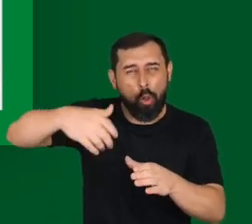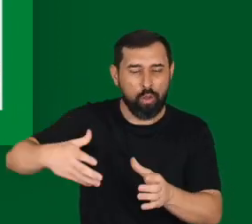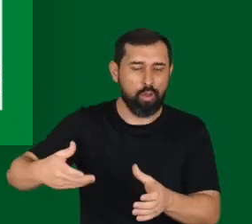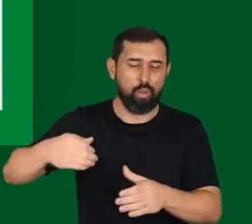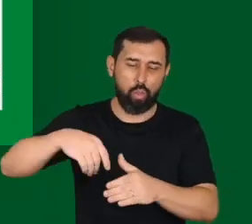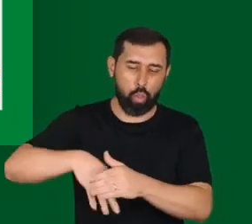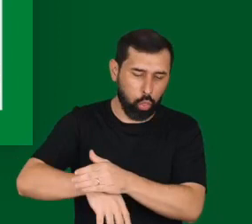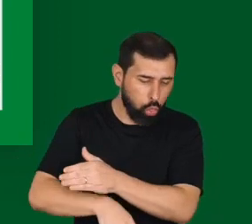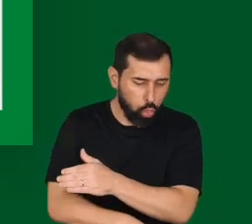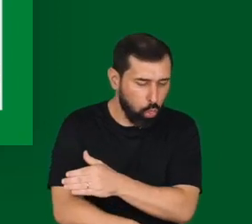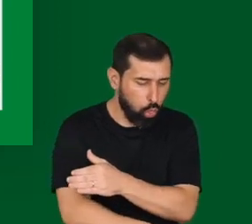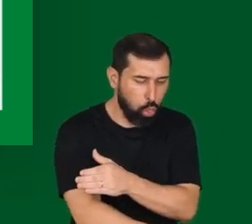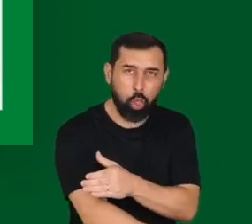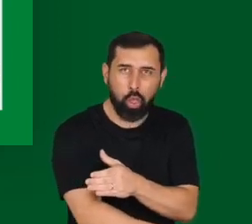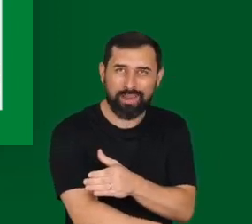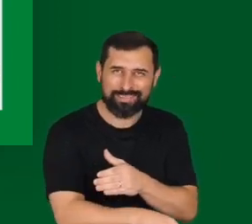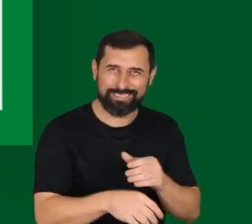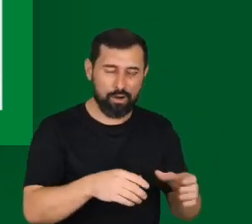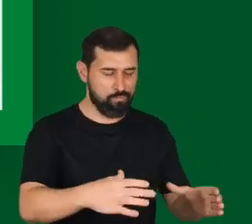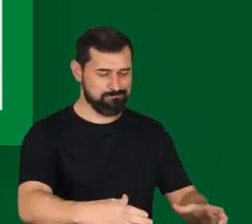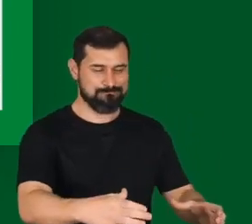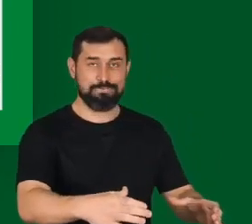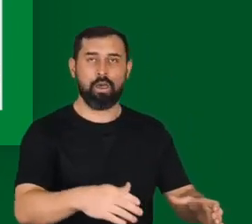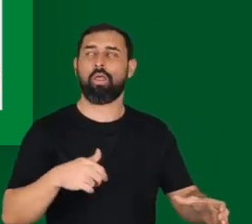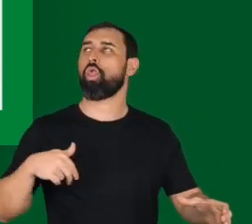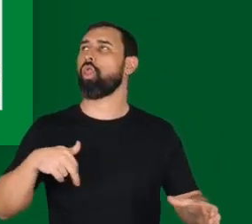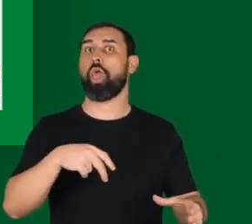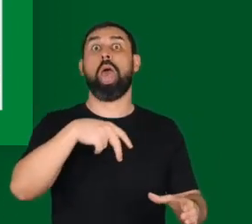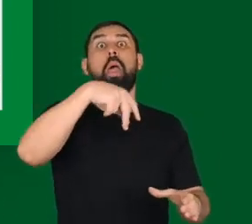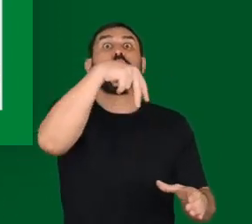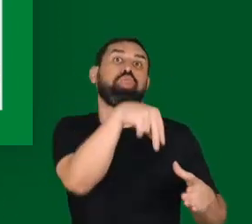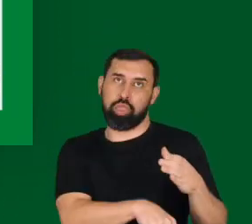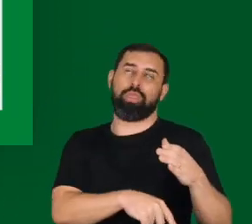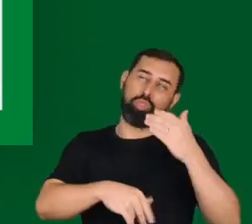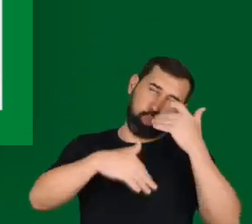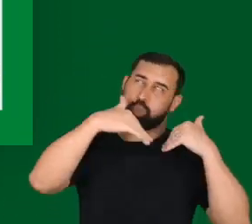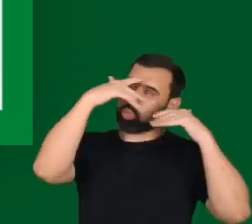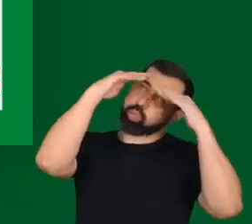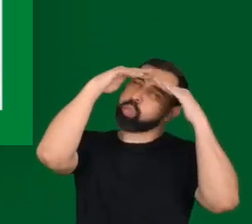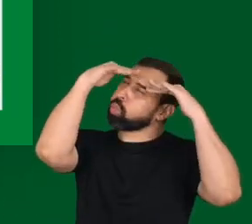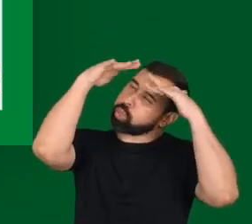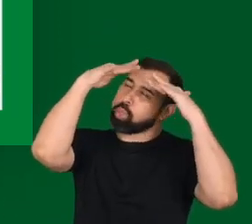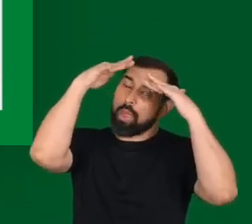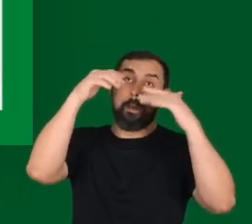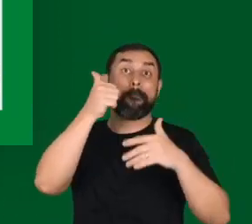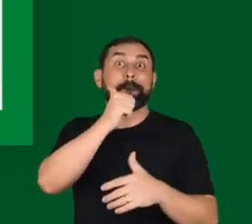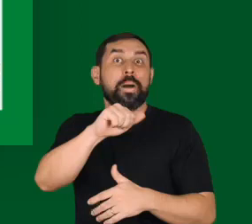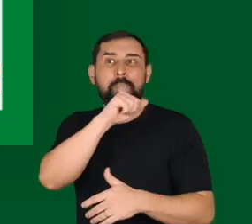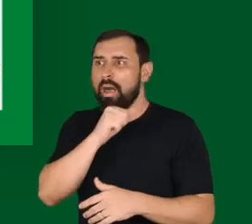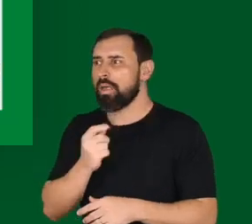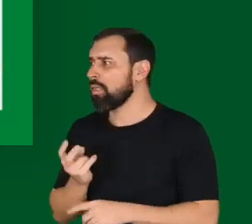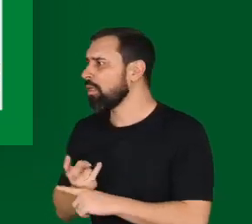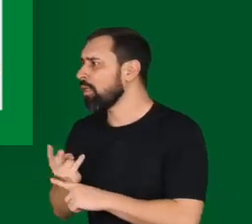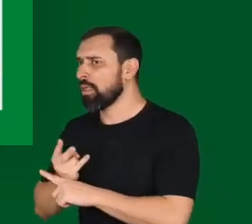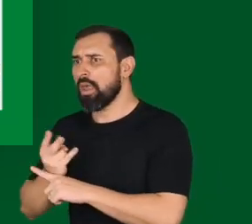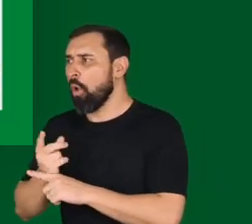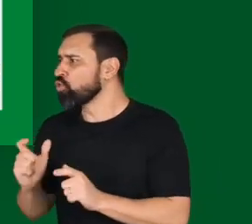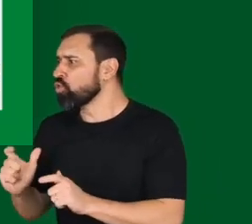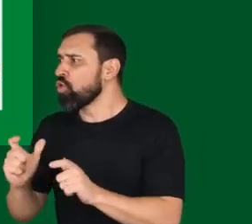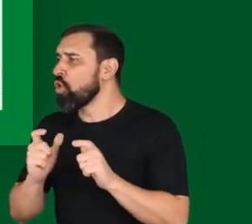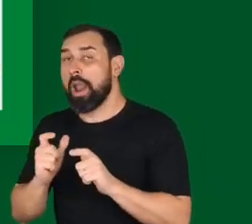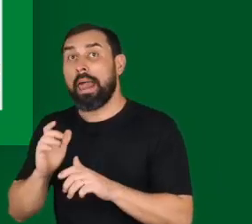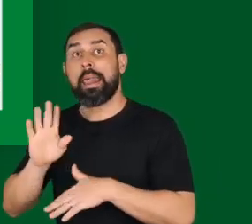DF. Então, uma criancinha de 1 ano caiu nessa caixa de gordura. Em poucos minutos, a mãe, né, sem saber onde a criança